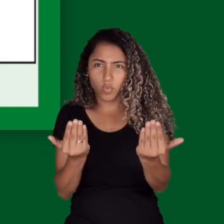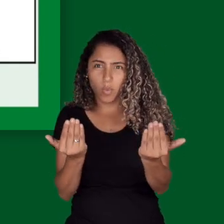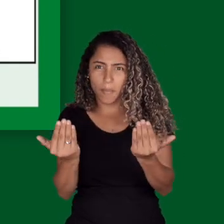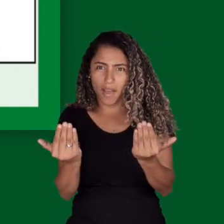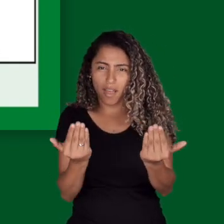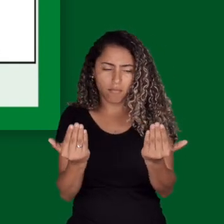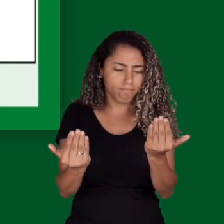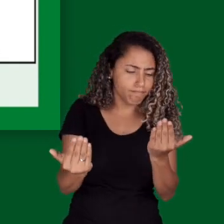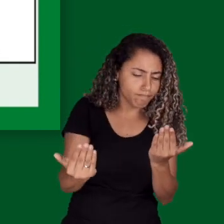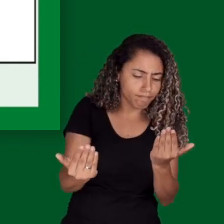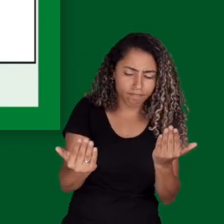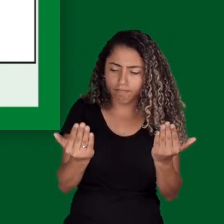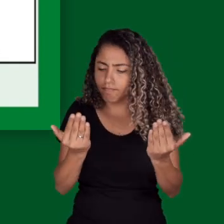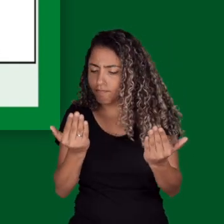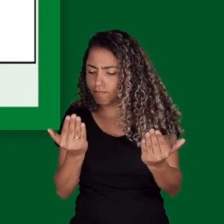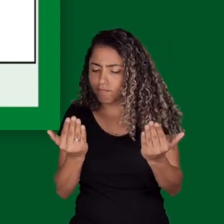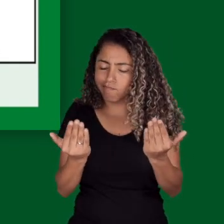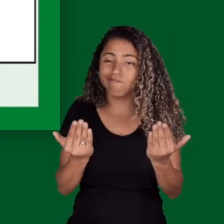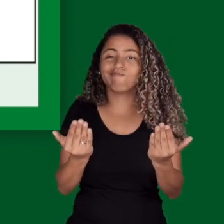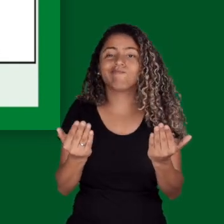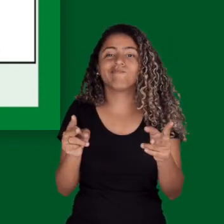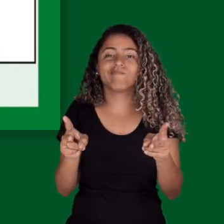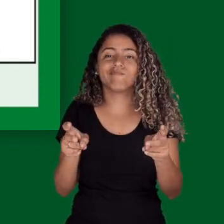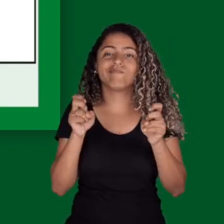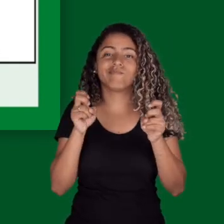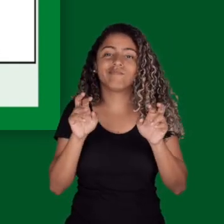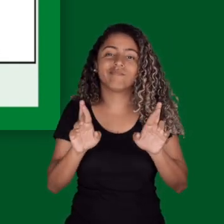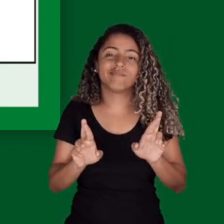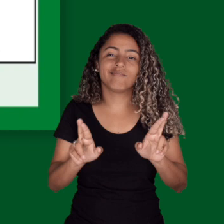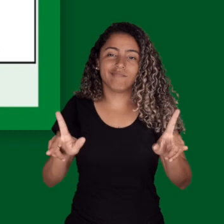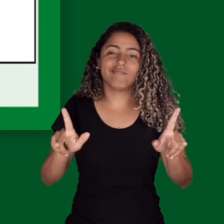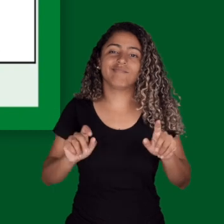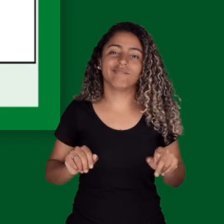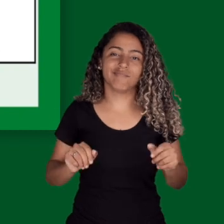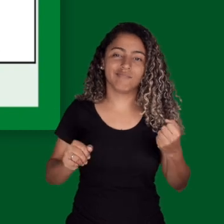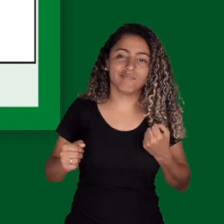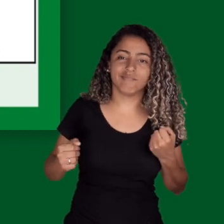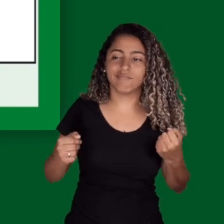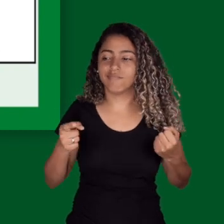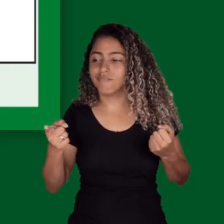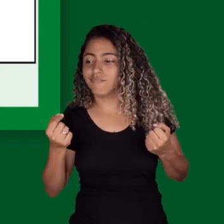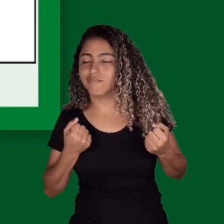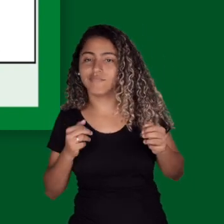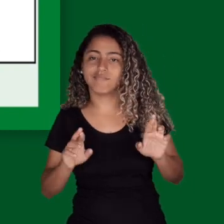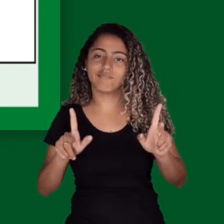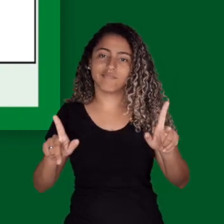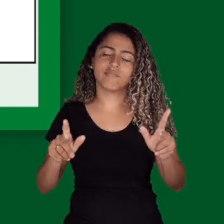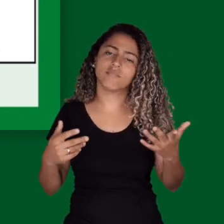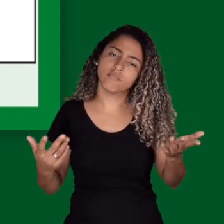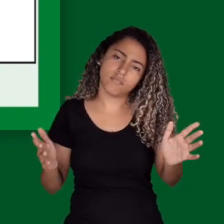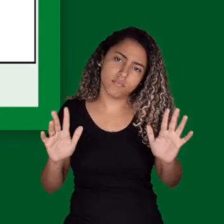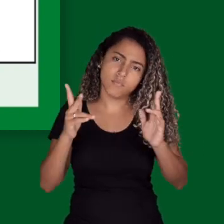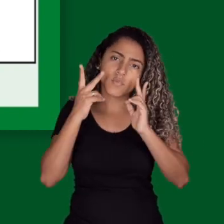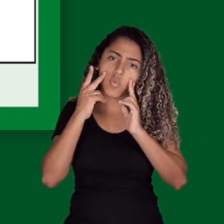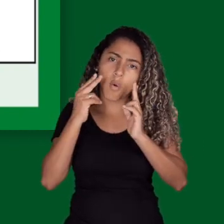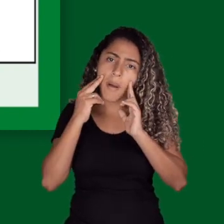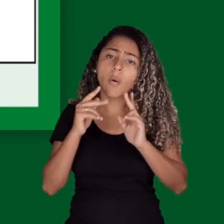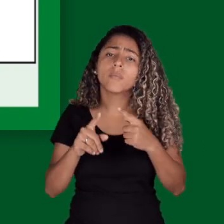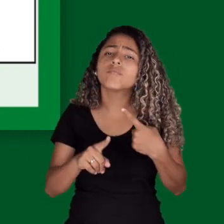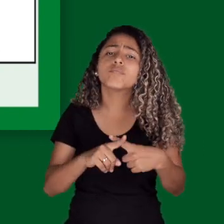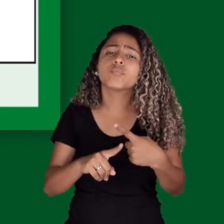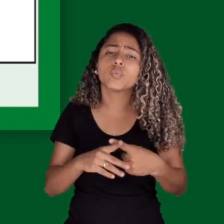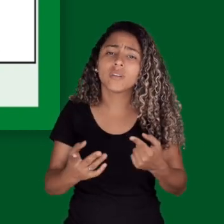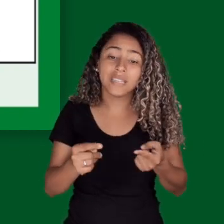do sensor com a ponta de dedo, a gente pode encontrar diferença, e essa diferença é normal, porque